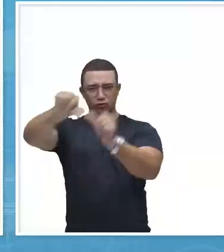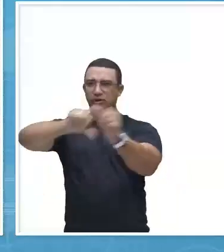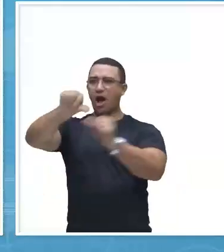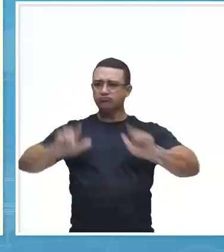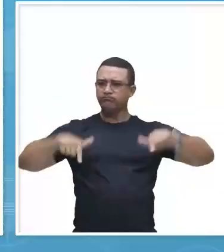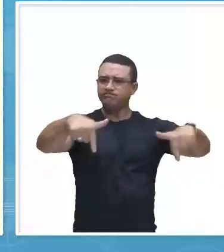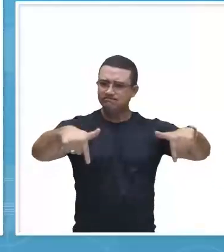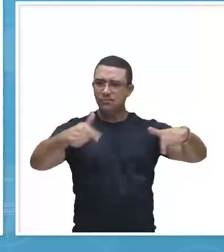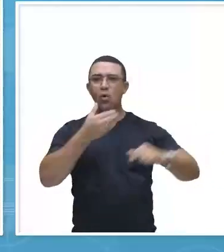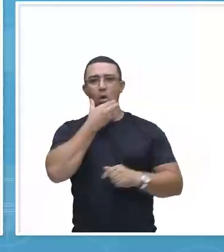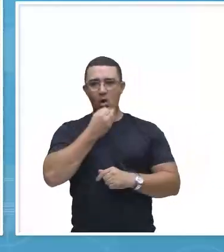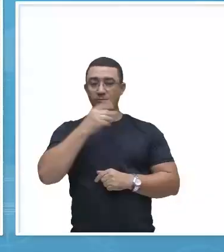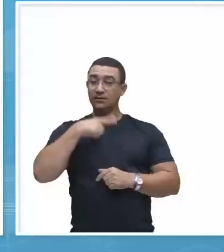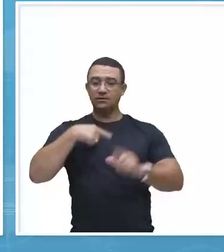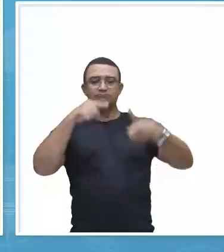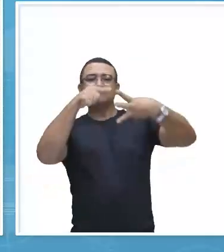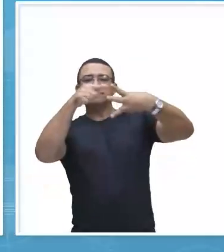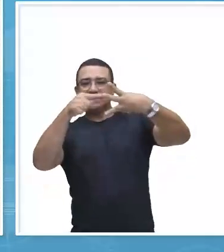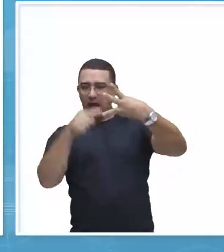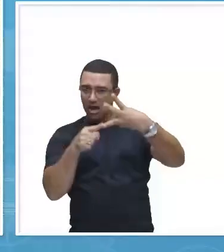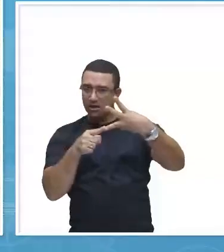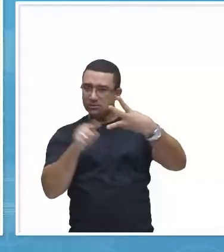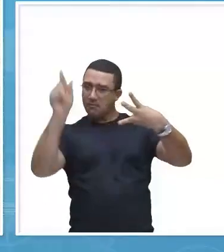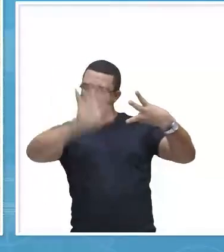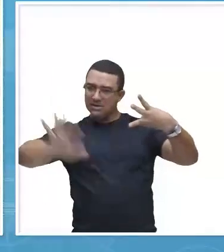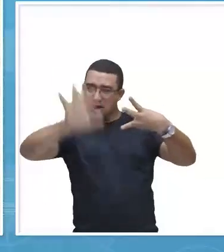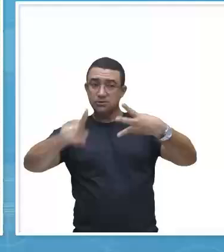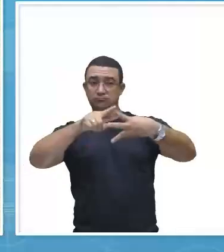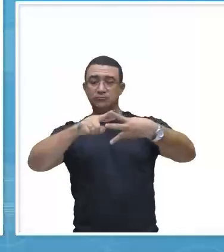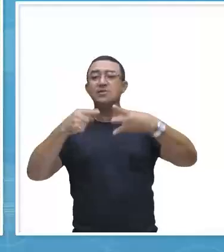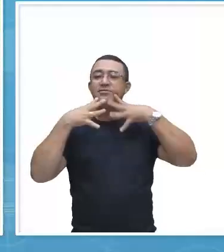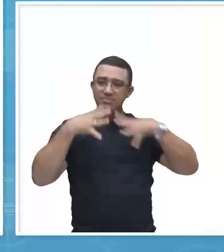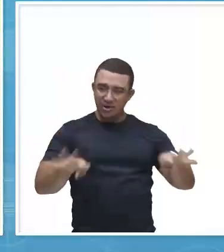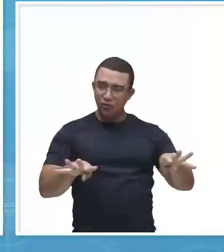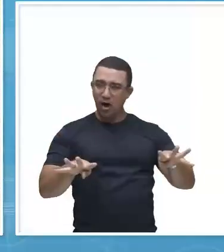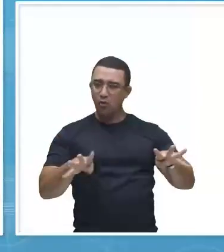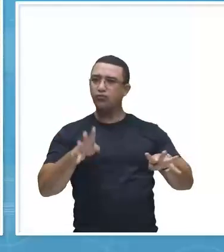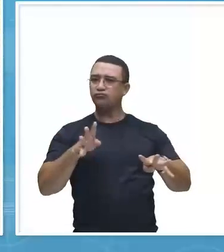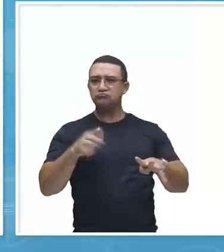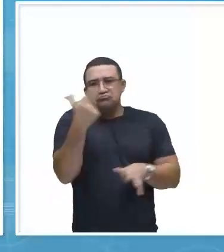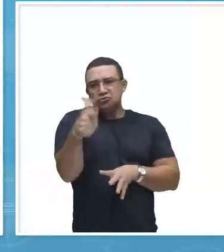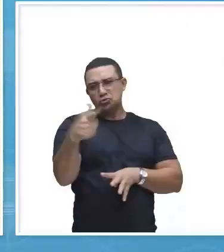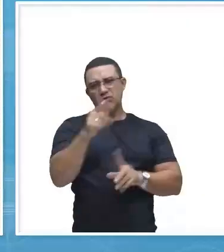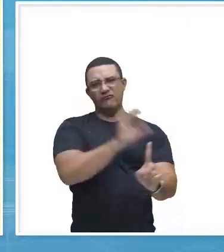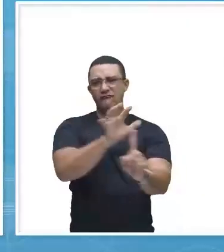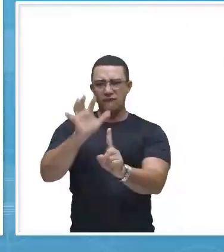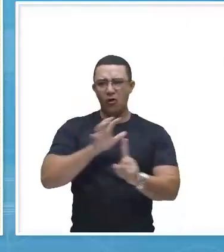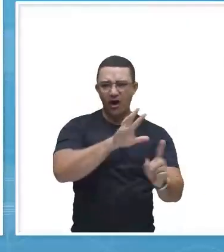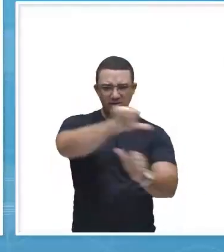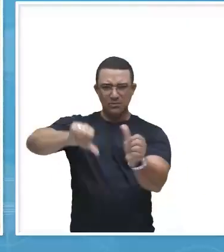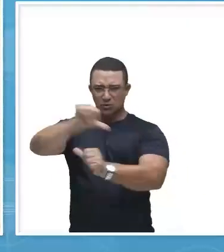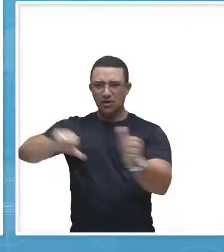nesse caso, nós temos 3 paisagens. Ó. Uma paisagem natural, que teve ou não teve interferência do homem, e